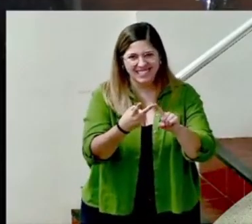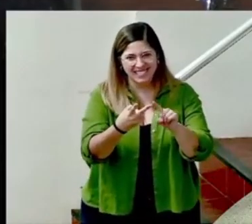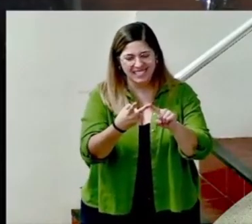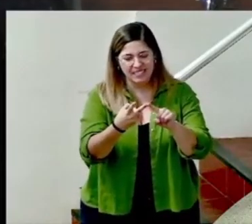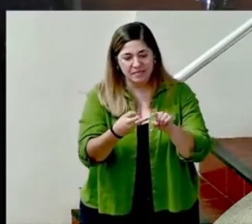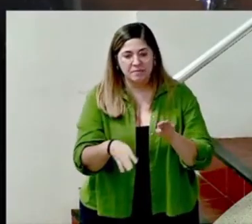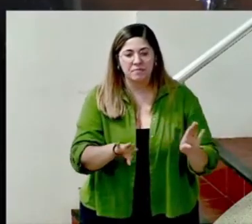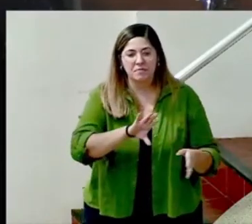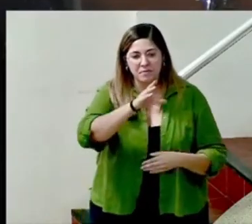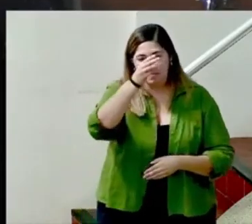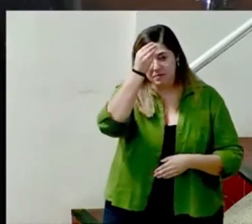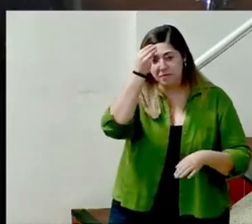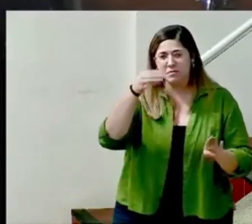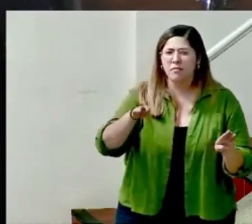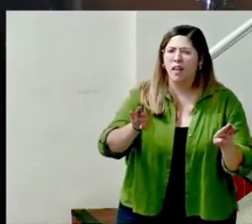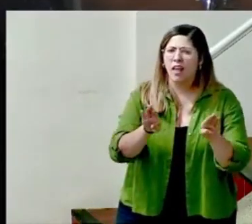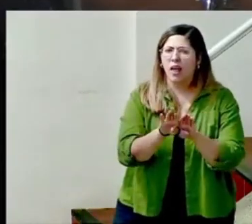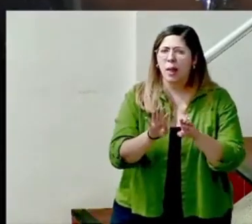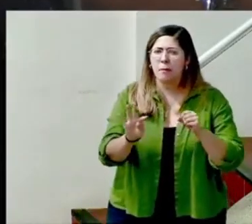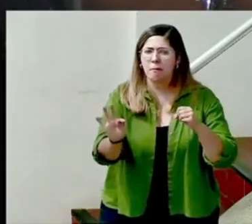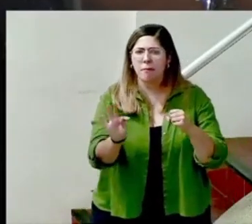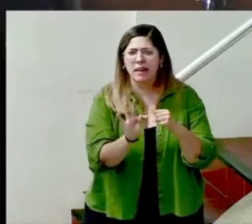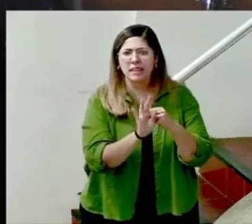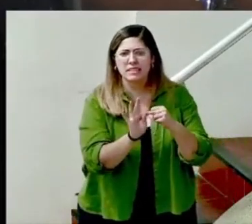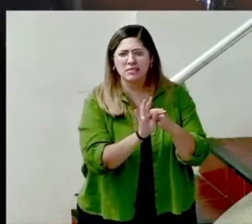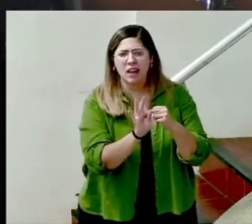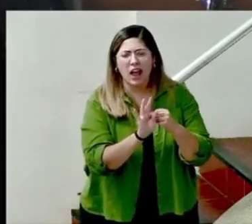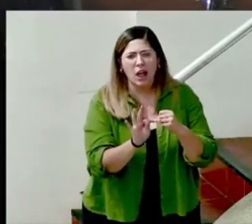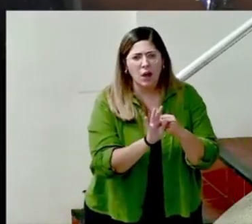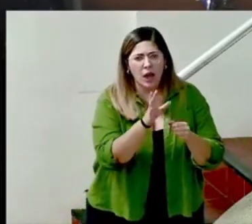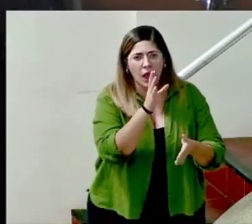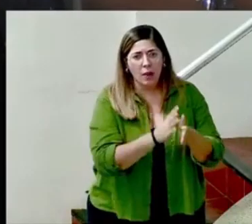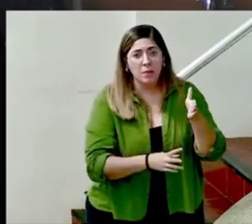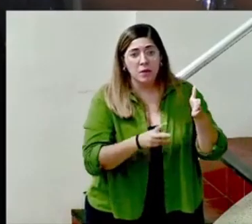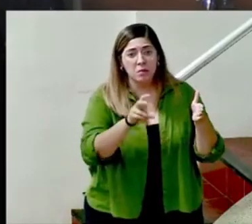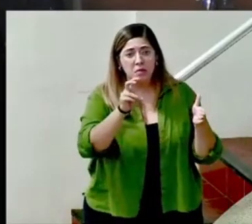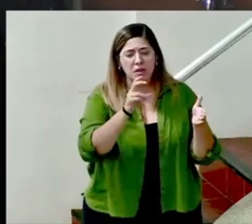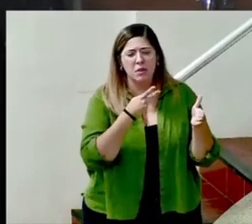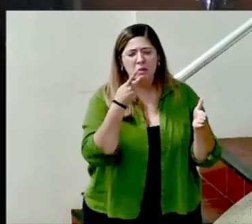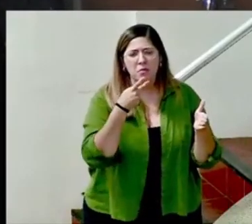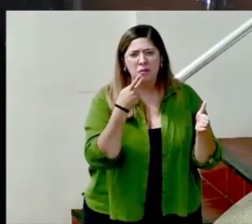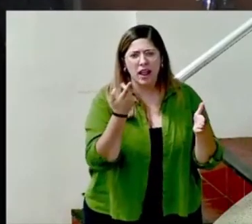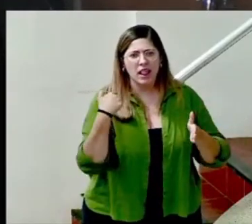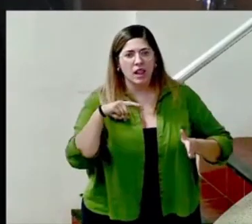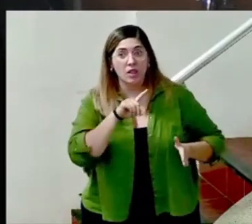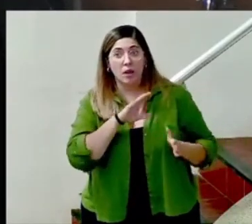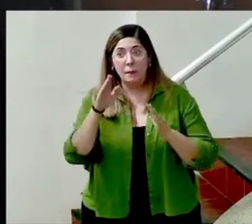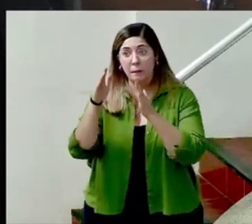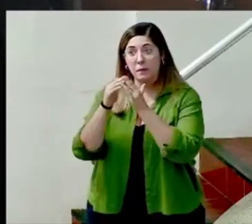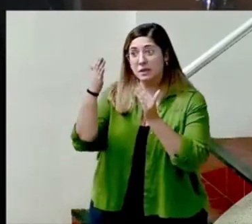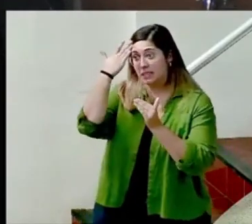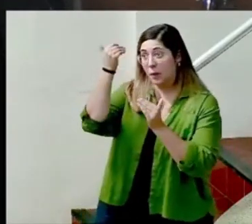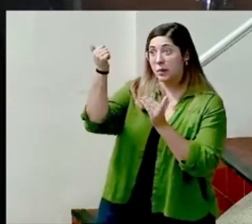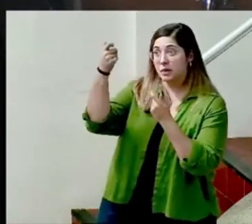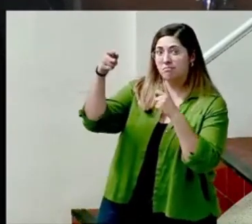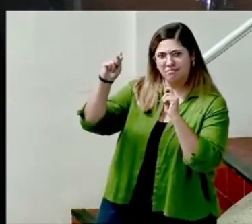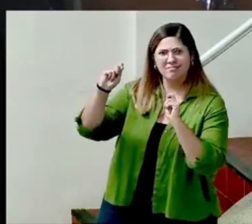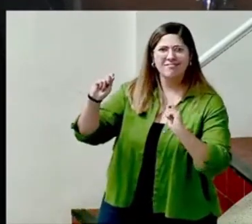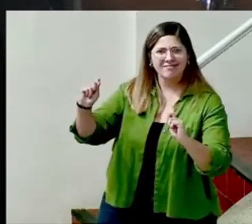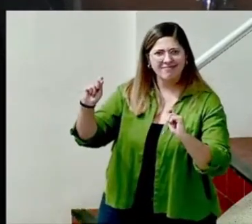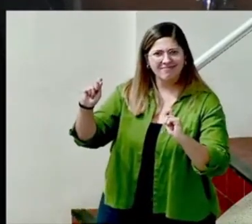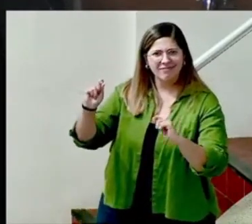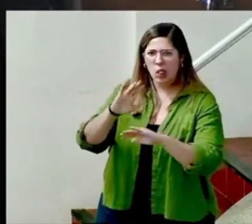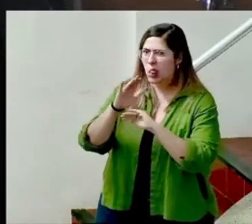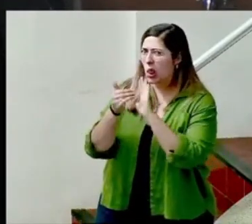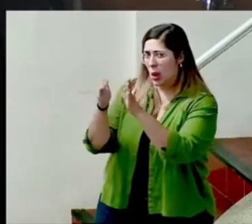Quando ali somos instruídos por Tiago, que podemos pedir sabedoria a Deus, que a todos